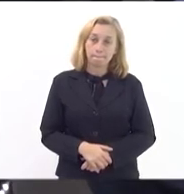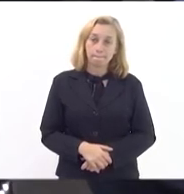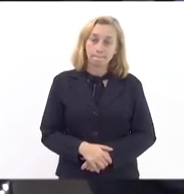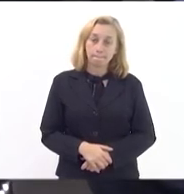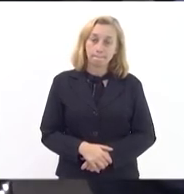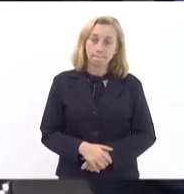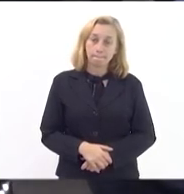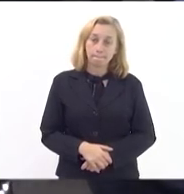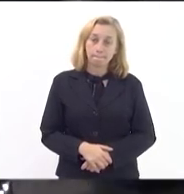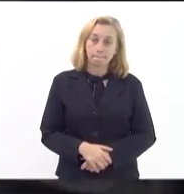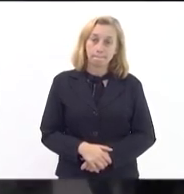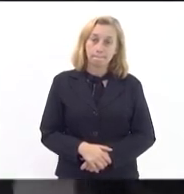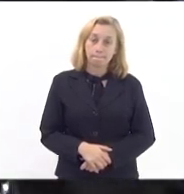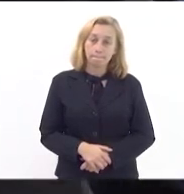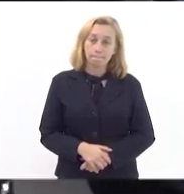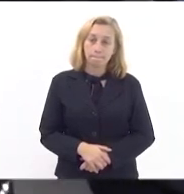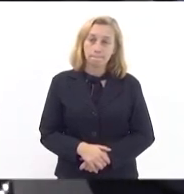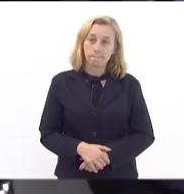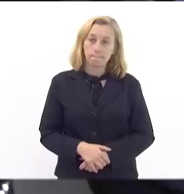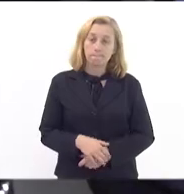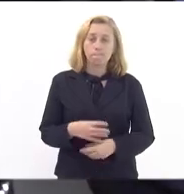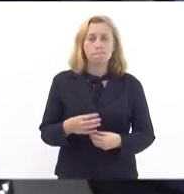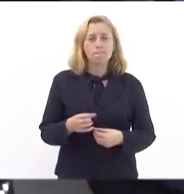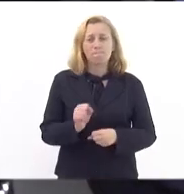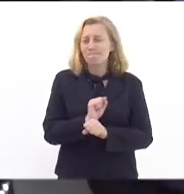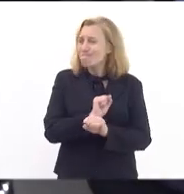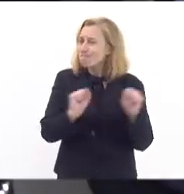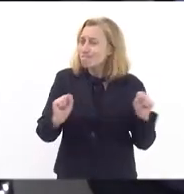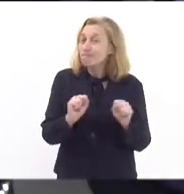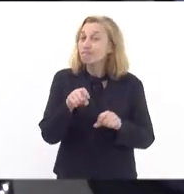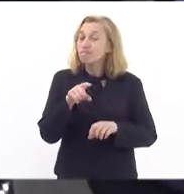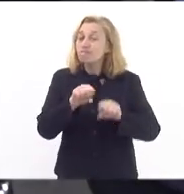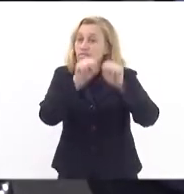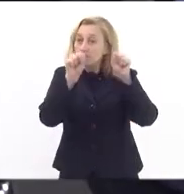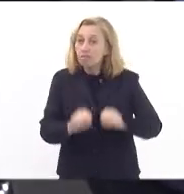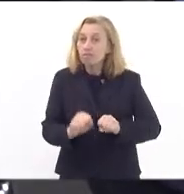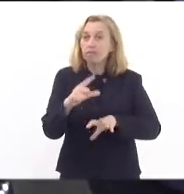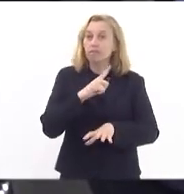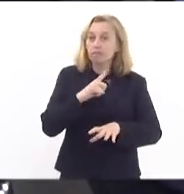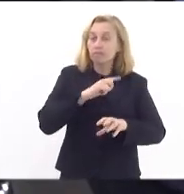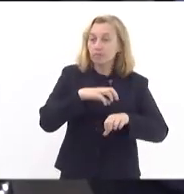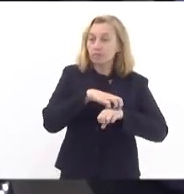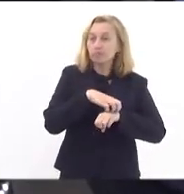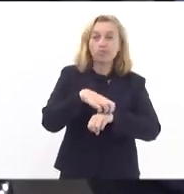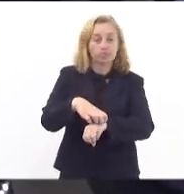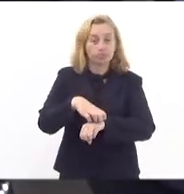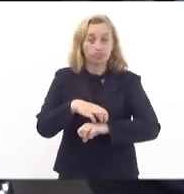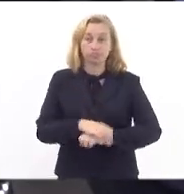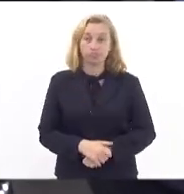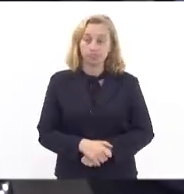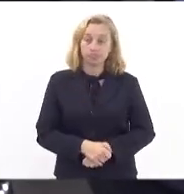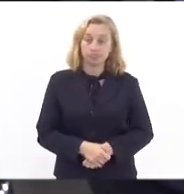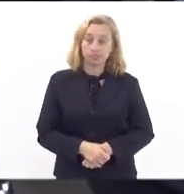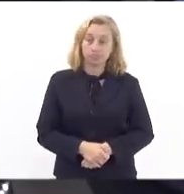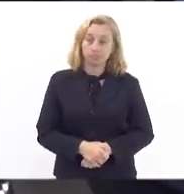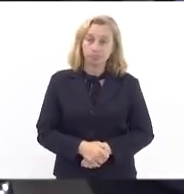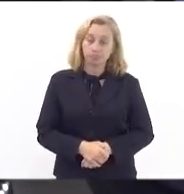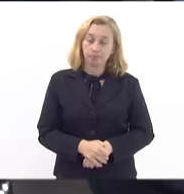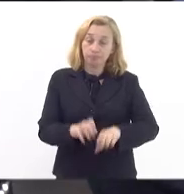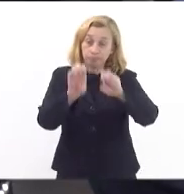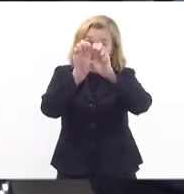que não é possível você tem um sistema de transporte o